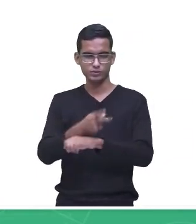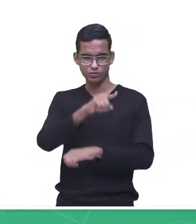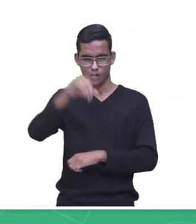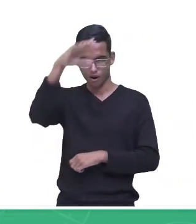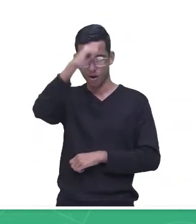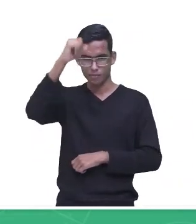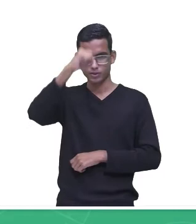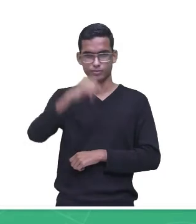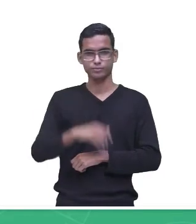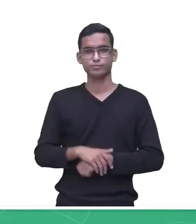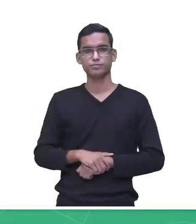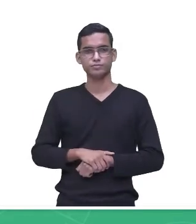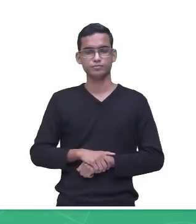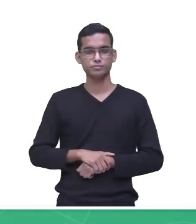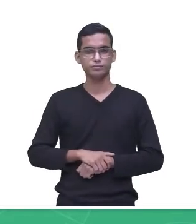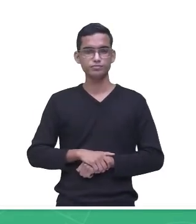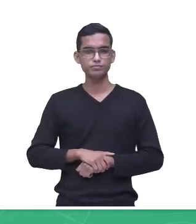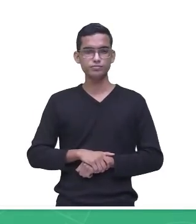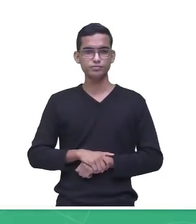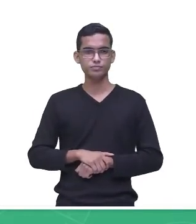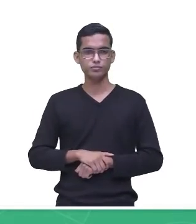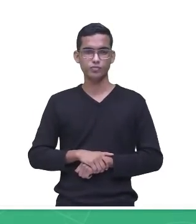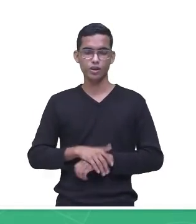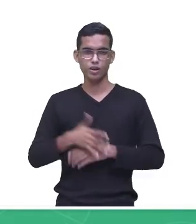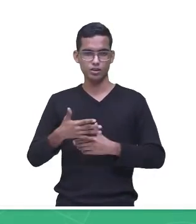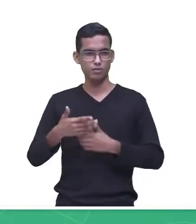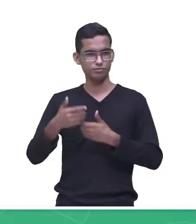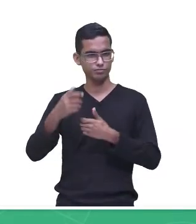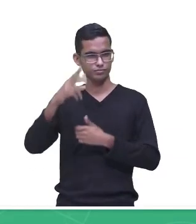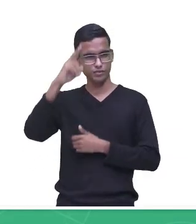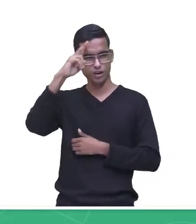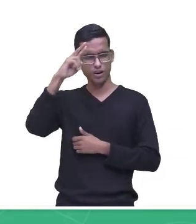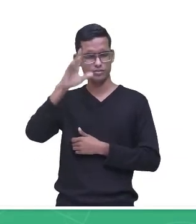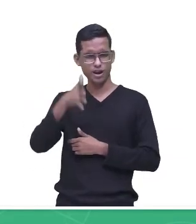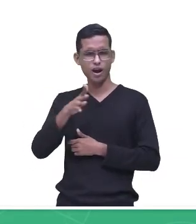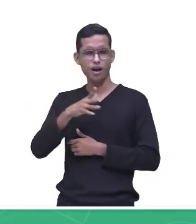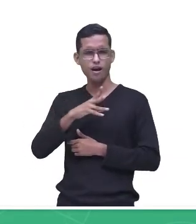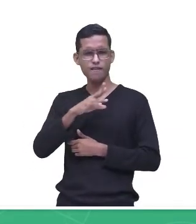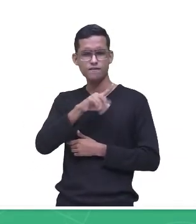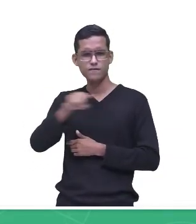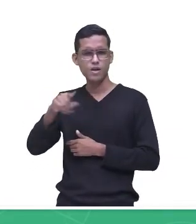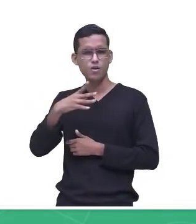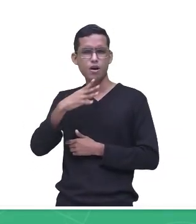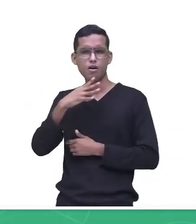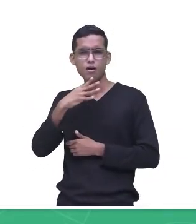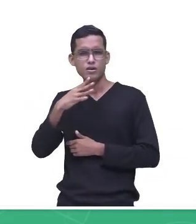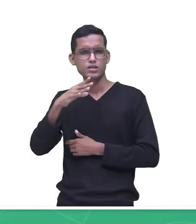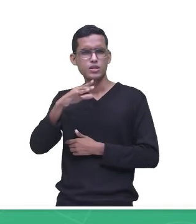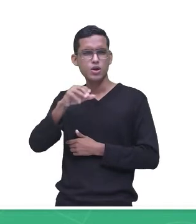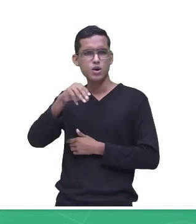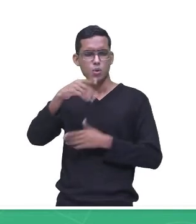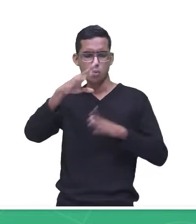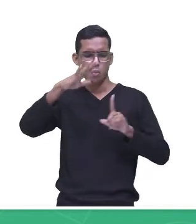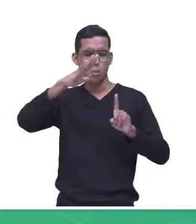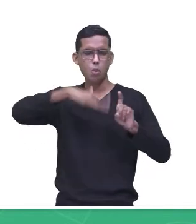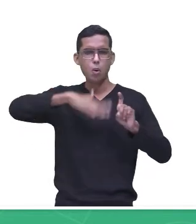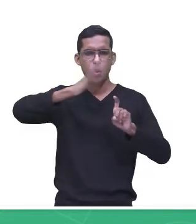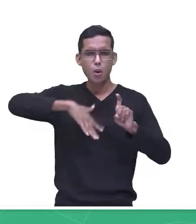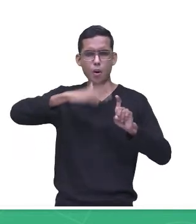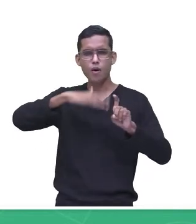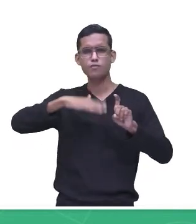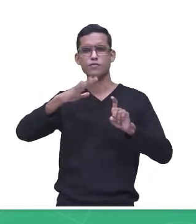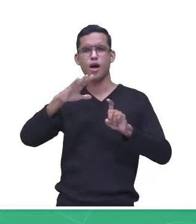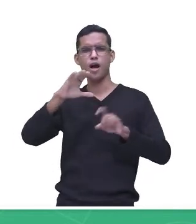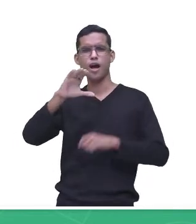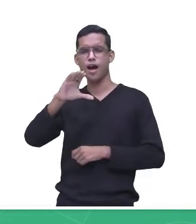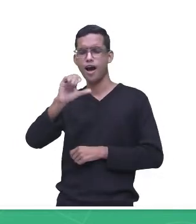ouviram falar do famoso mito da caverna. Já ouviram falar no mito da caverna? Pois bem, procurem depois no YouTube, em algum lugar, o